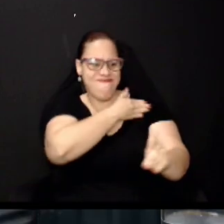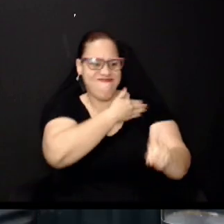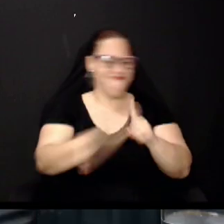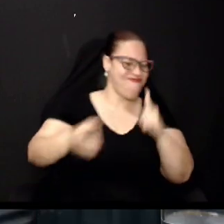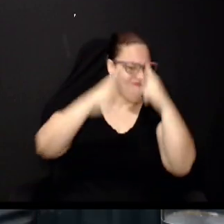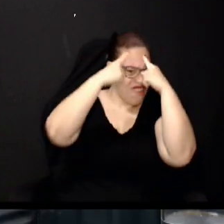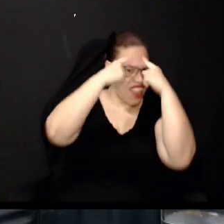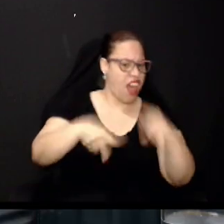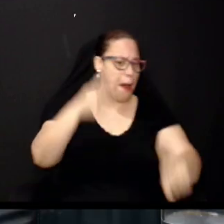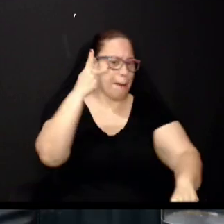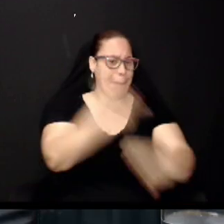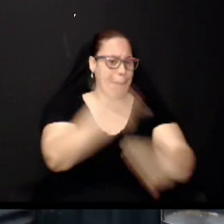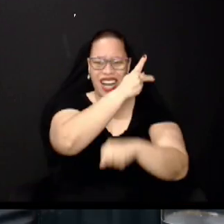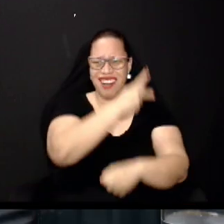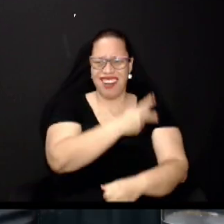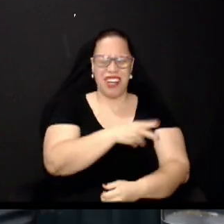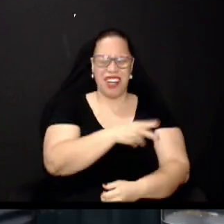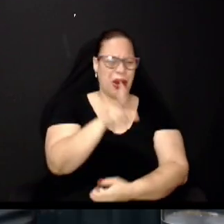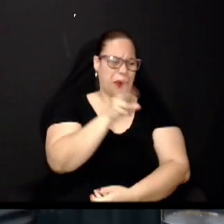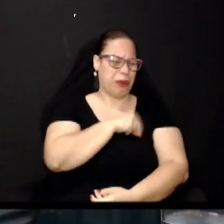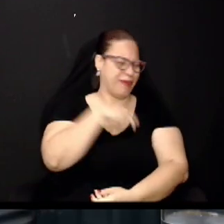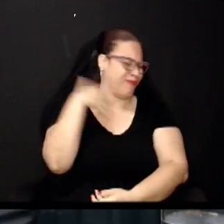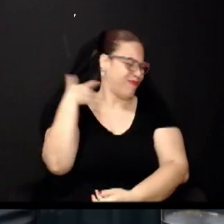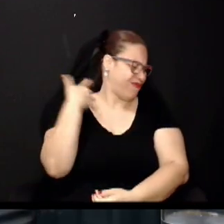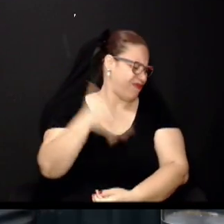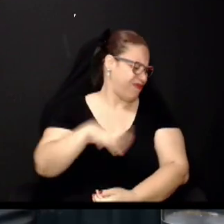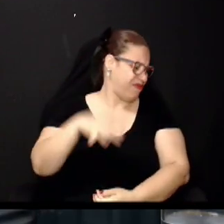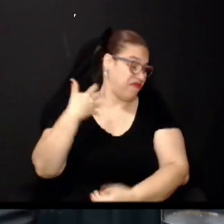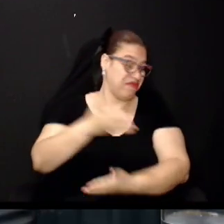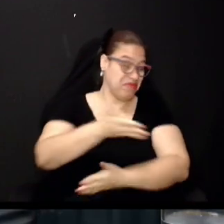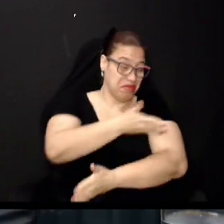patrimonial, envolve